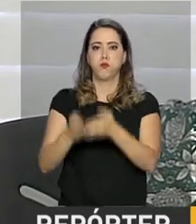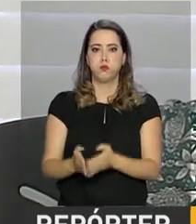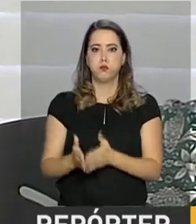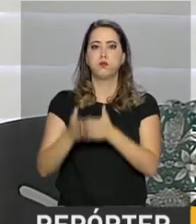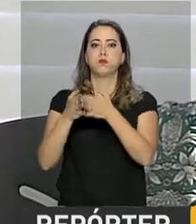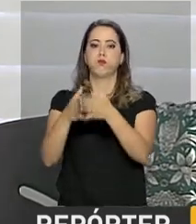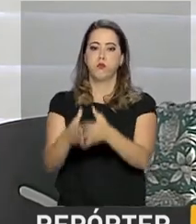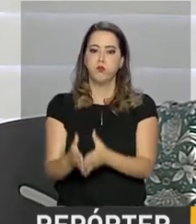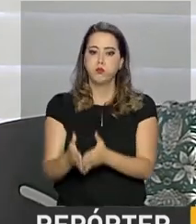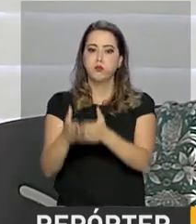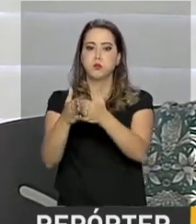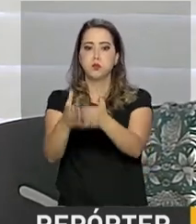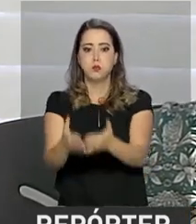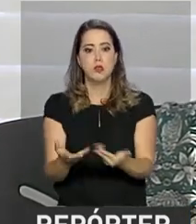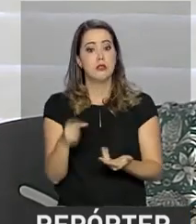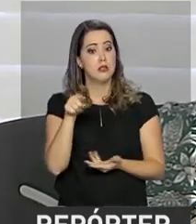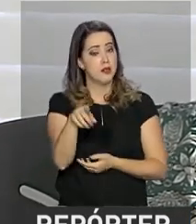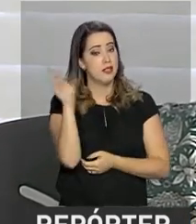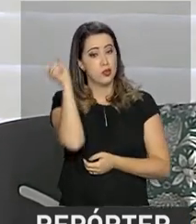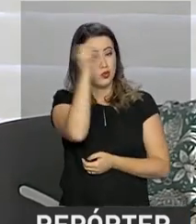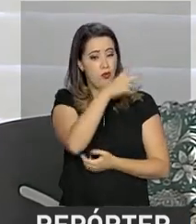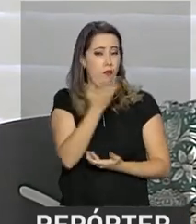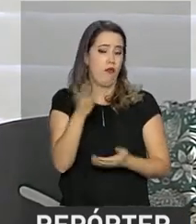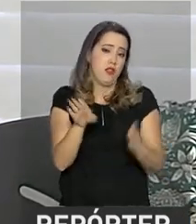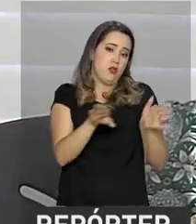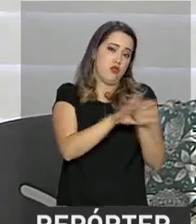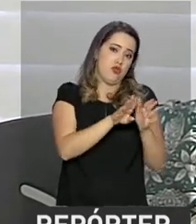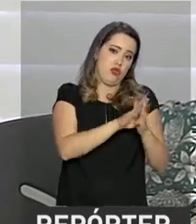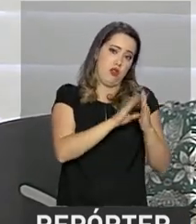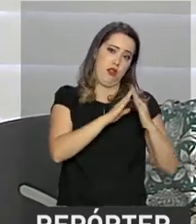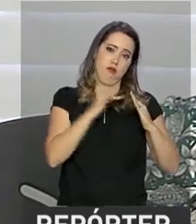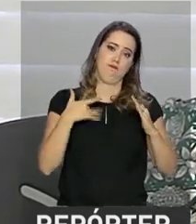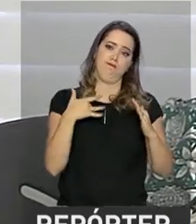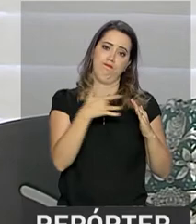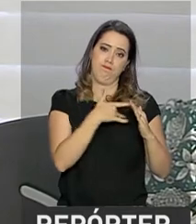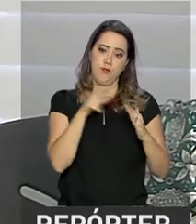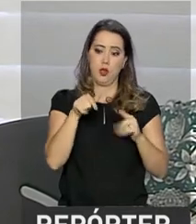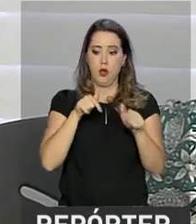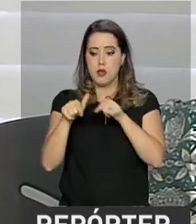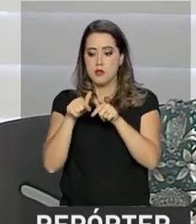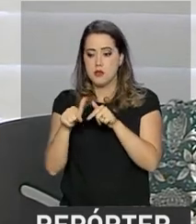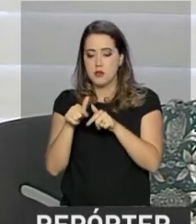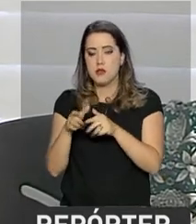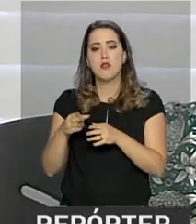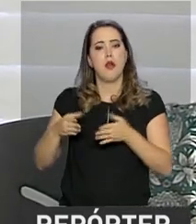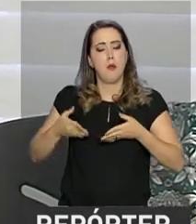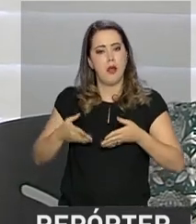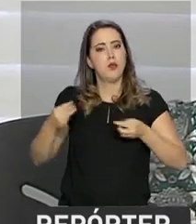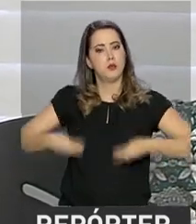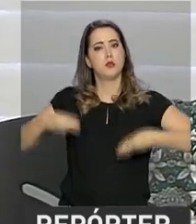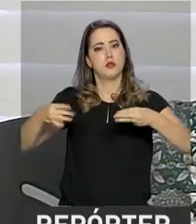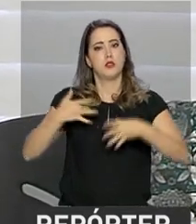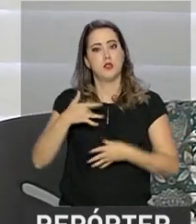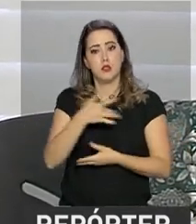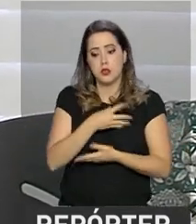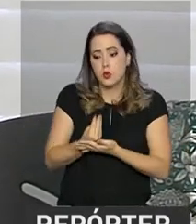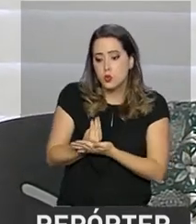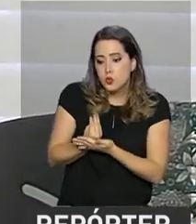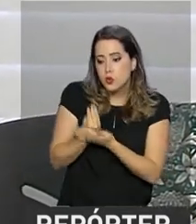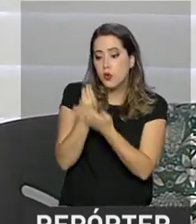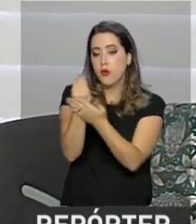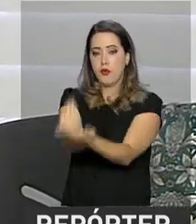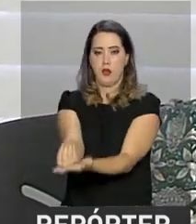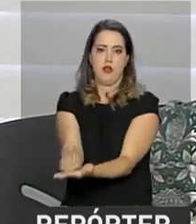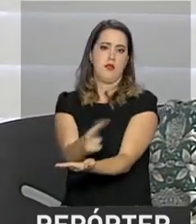principalmente nos momentos de campanha então essa operação é a forma que o ministério da saúde tem de levar a vacina essa